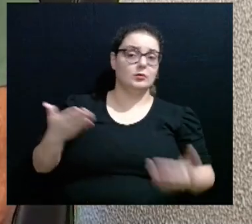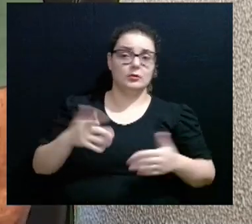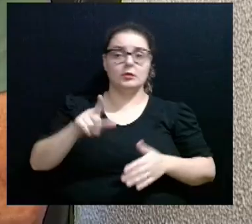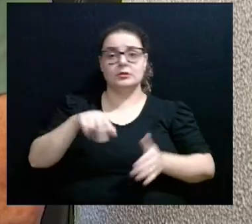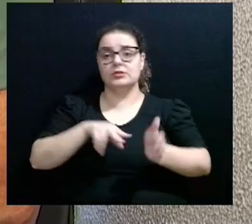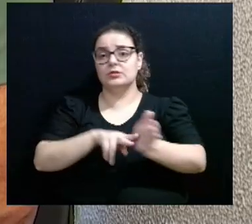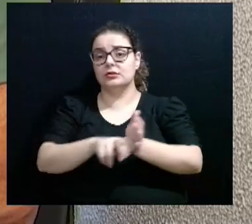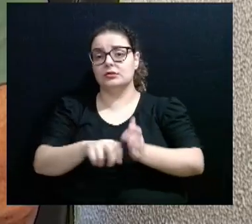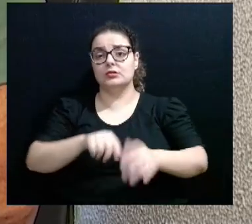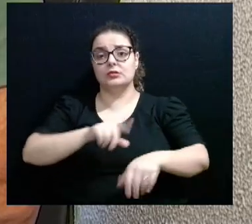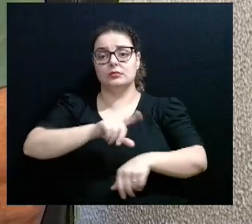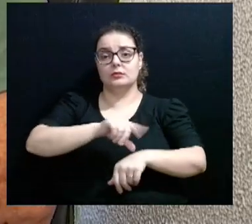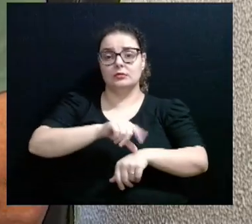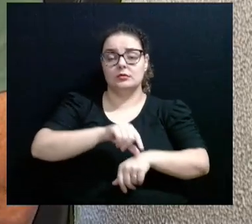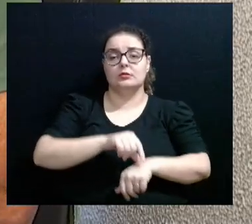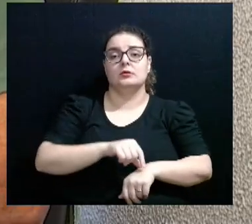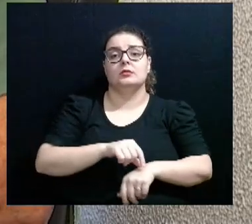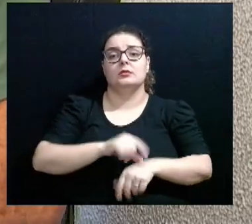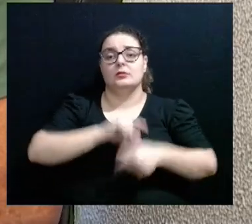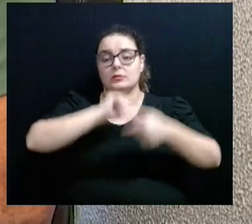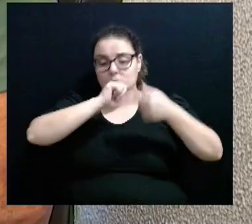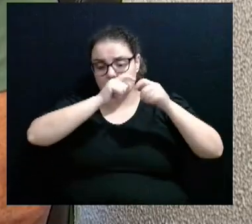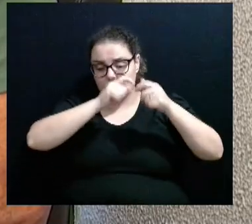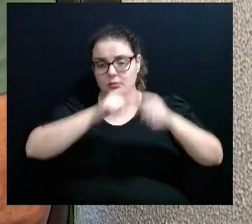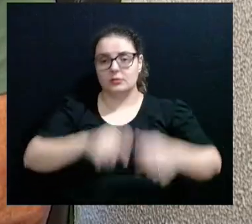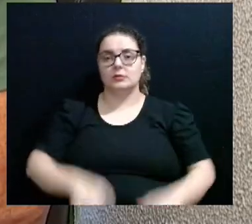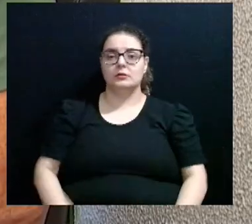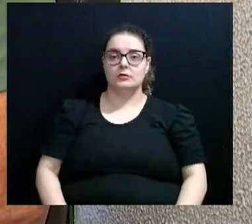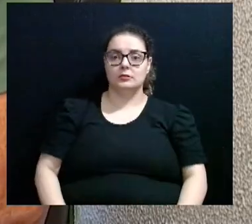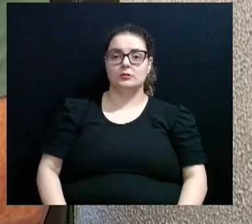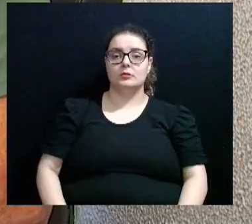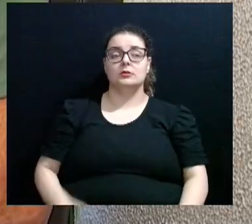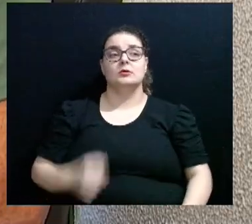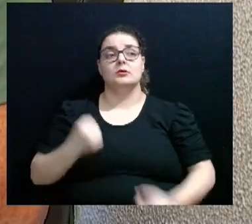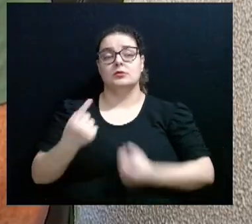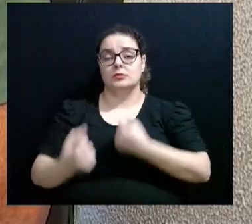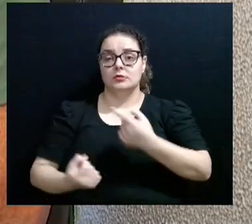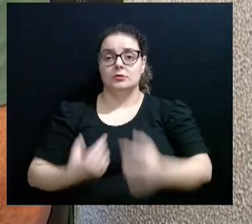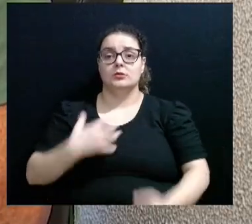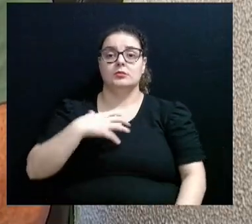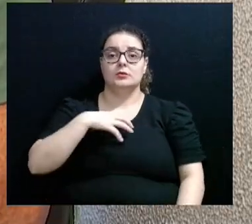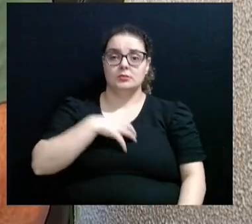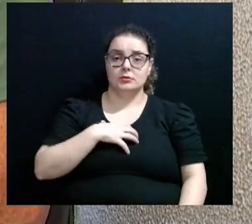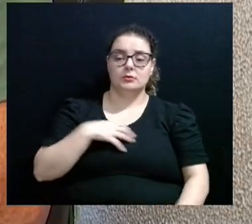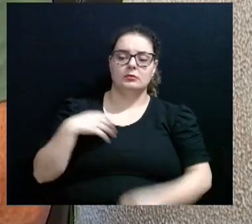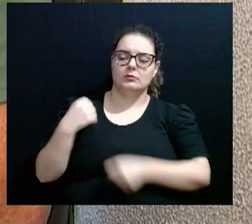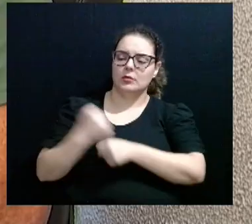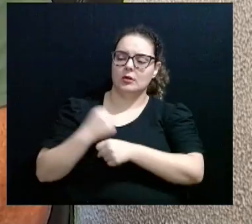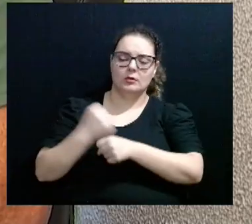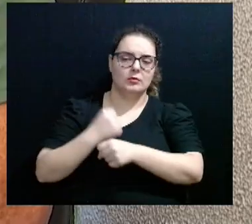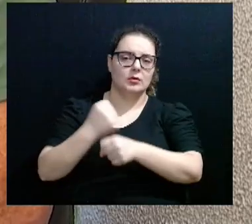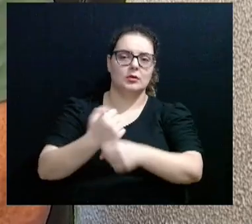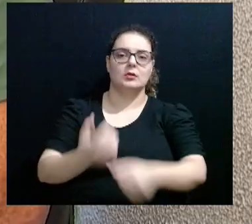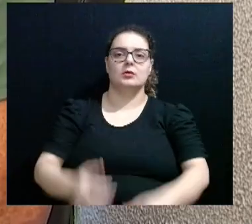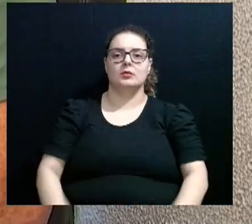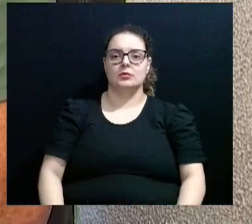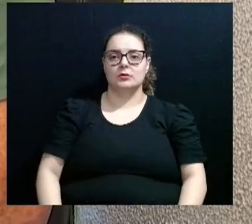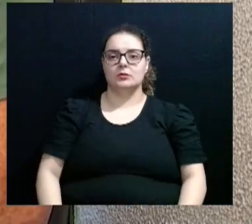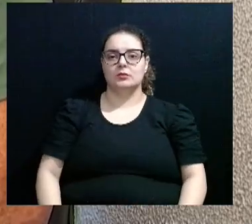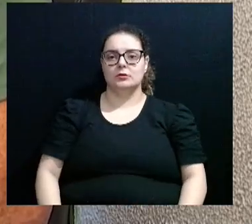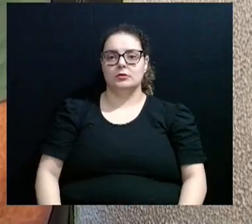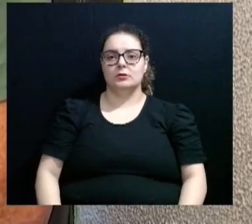com esse transtorno, que, né, de alguma forma passaram anos, né, sem uma atenção, sem um olhar